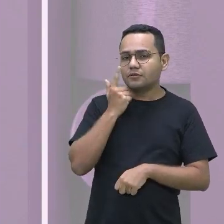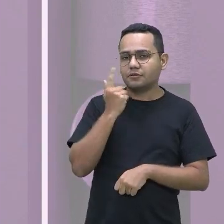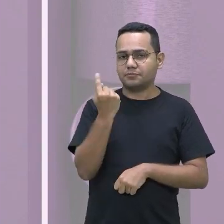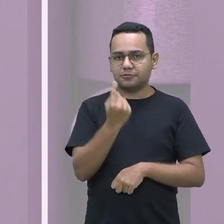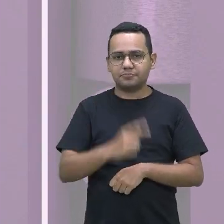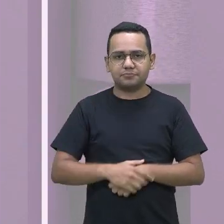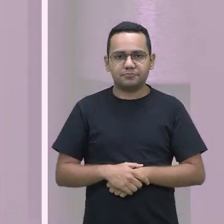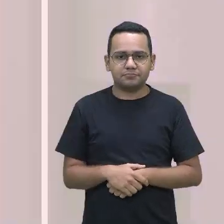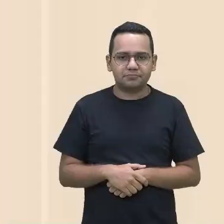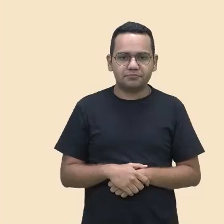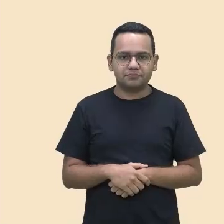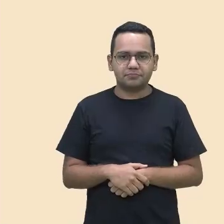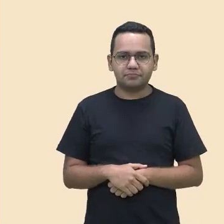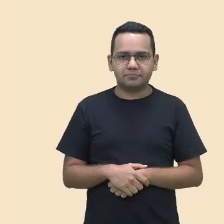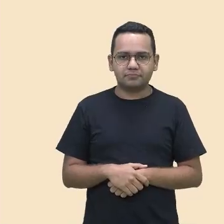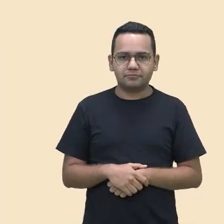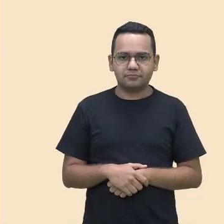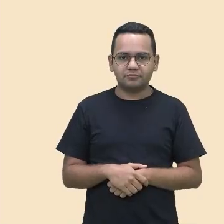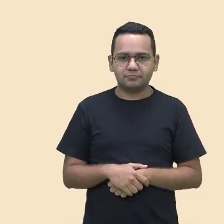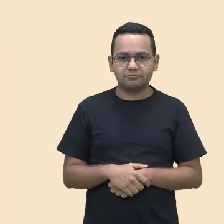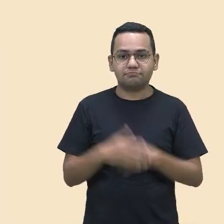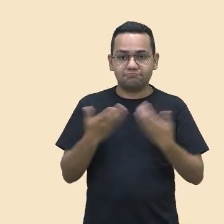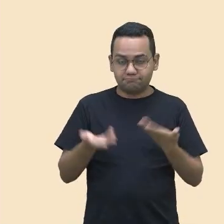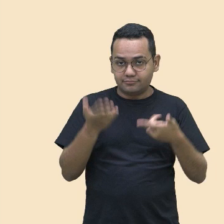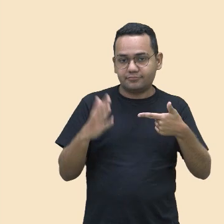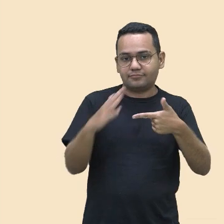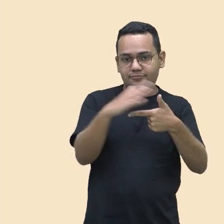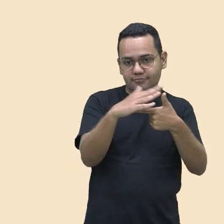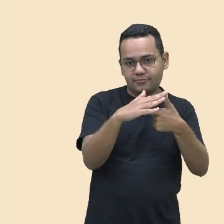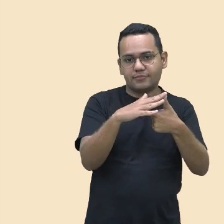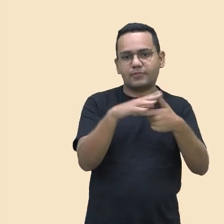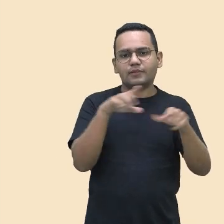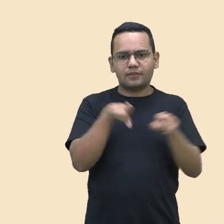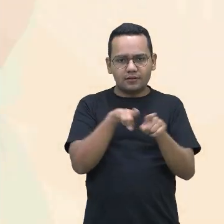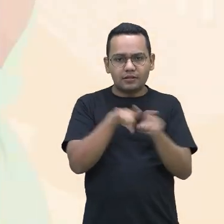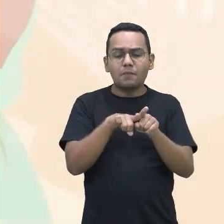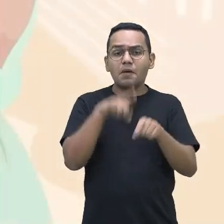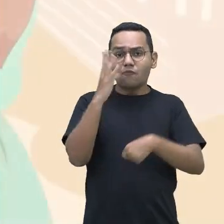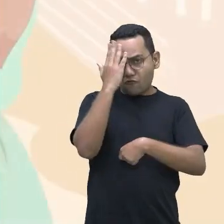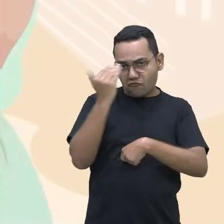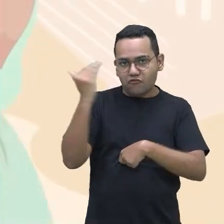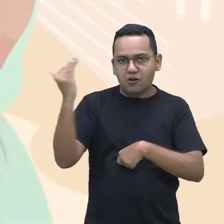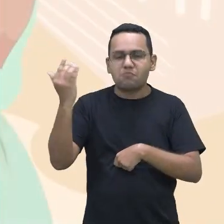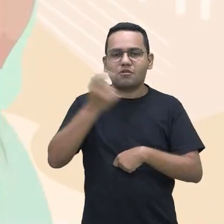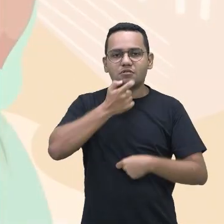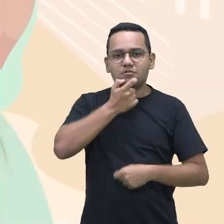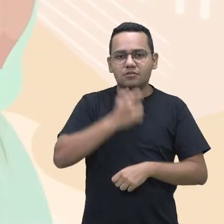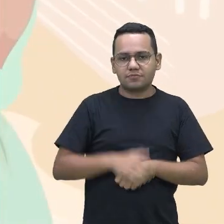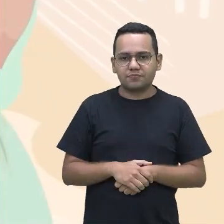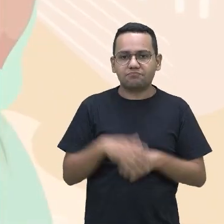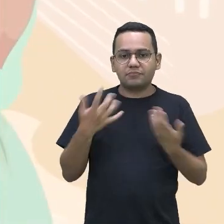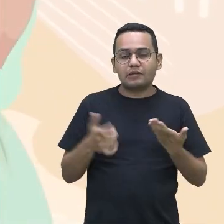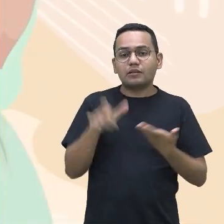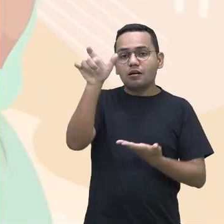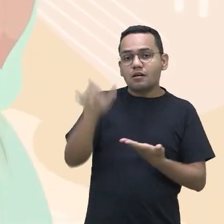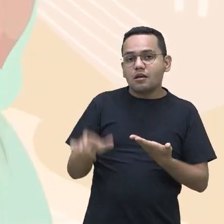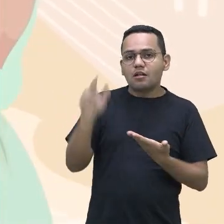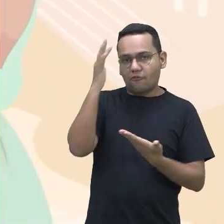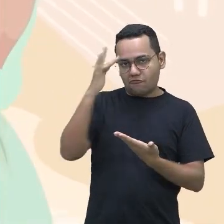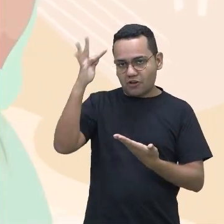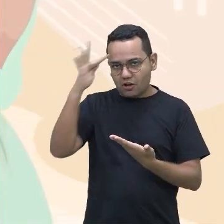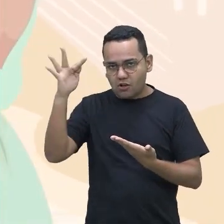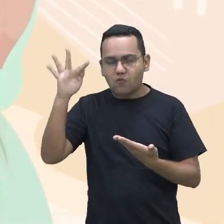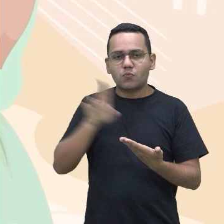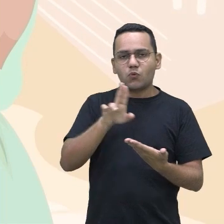teorema. Vamos lá! O triângulo retângulo e um grego famoso. O filósofo e matemático grego